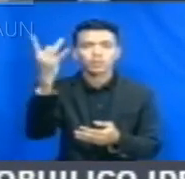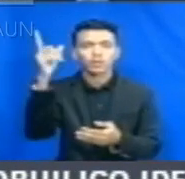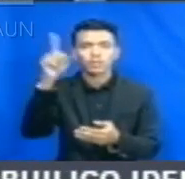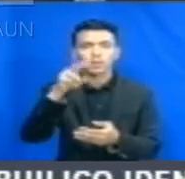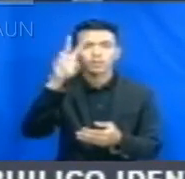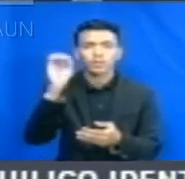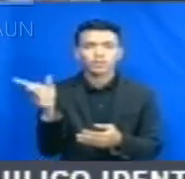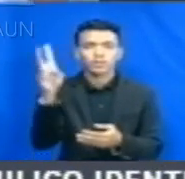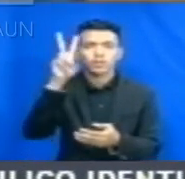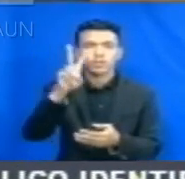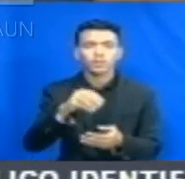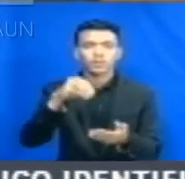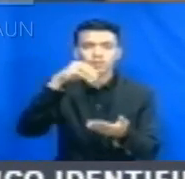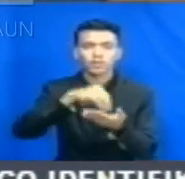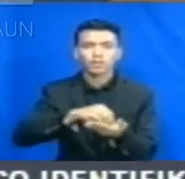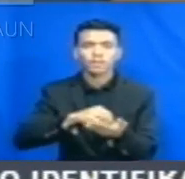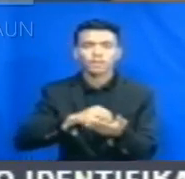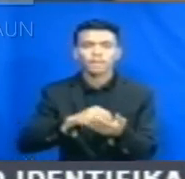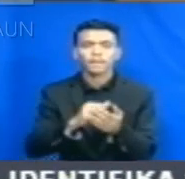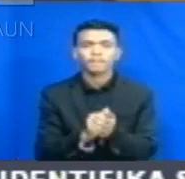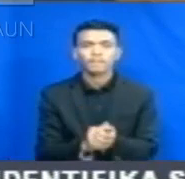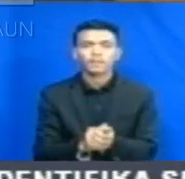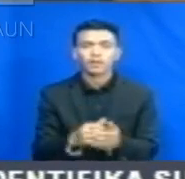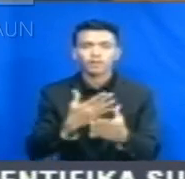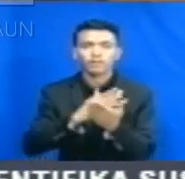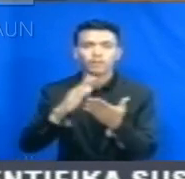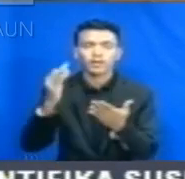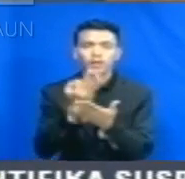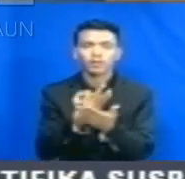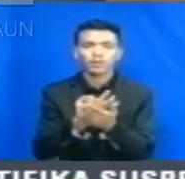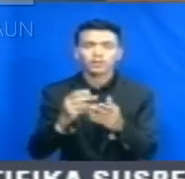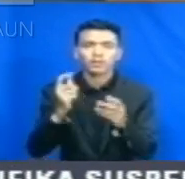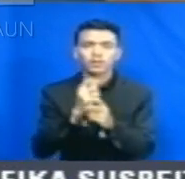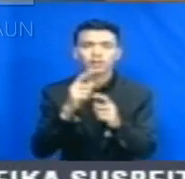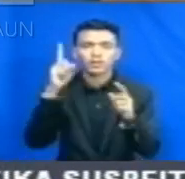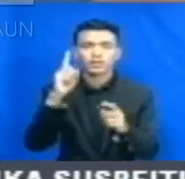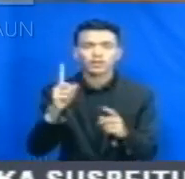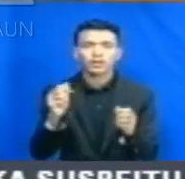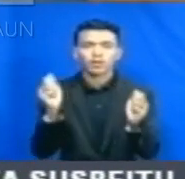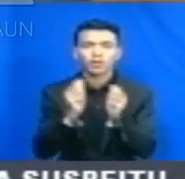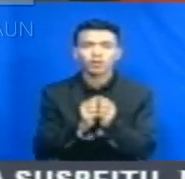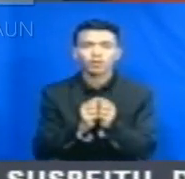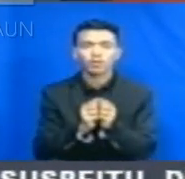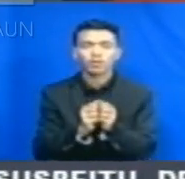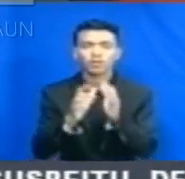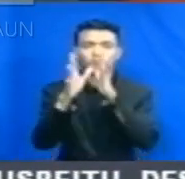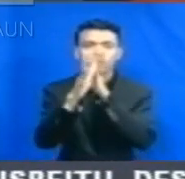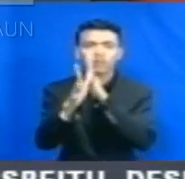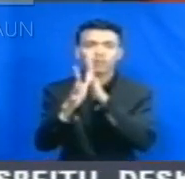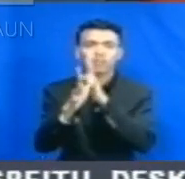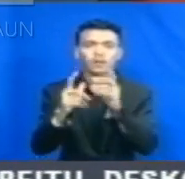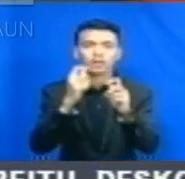nulo resen rua, nebe estabelece regime jurídico, atribuição subsídio financeira ida, o forma excepcional